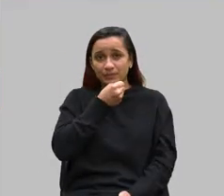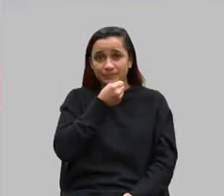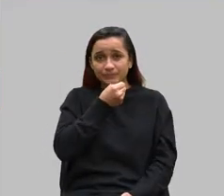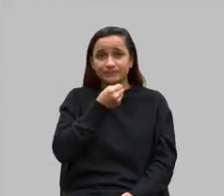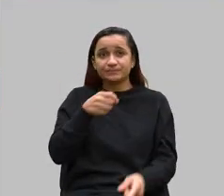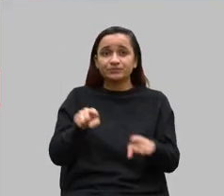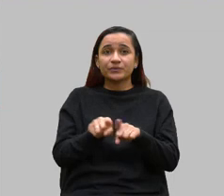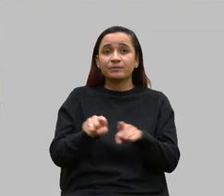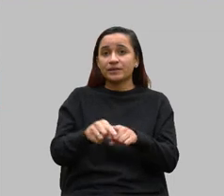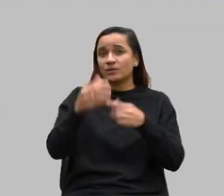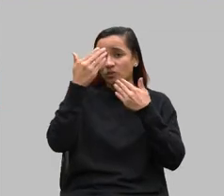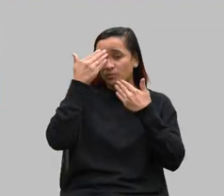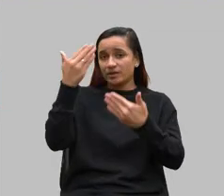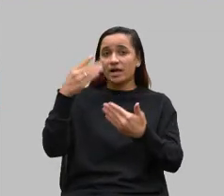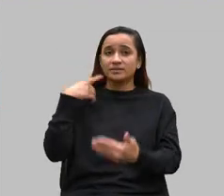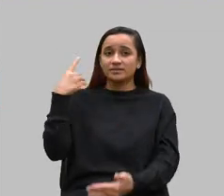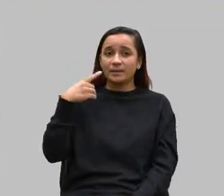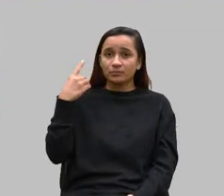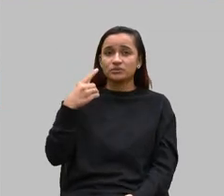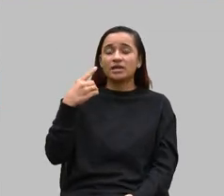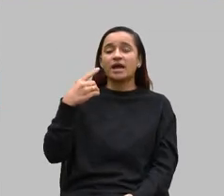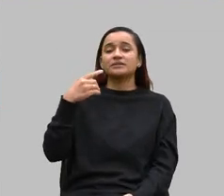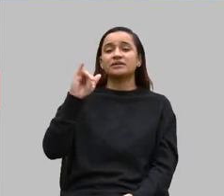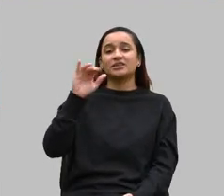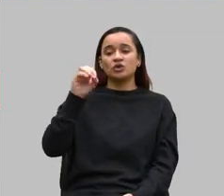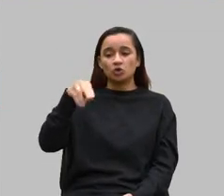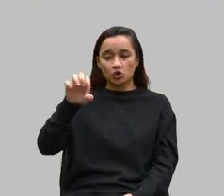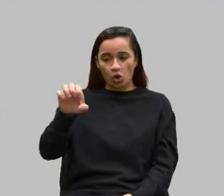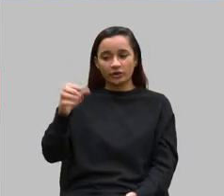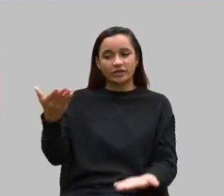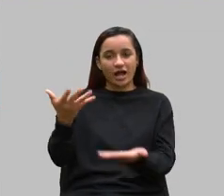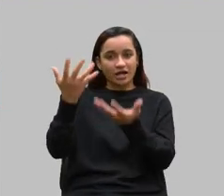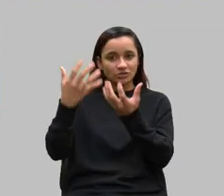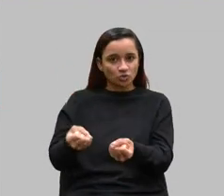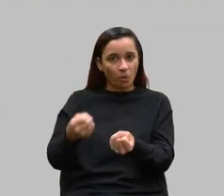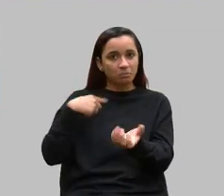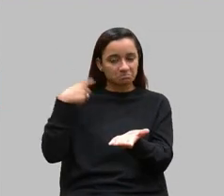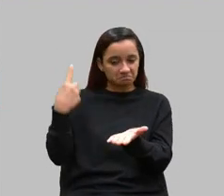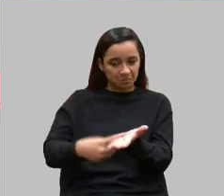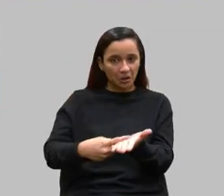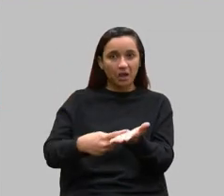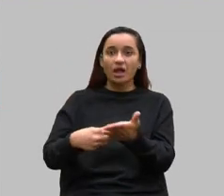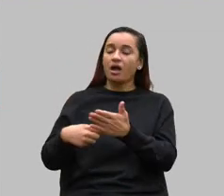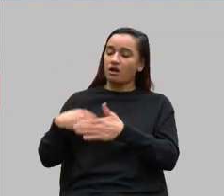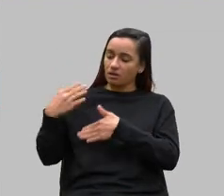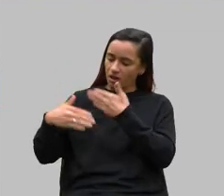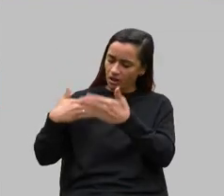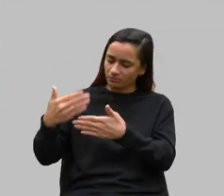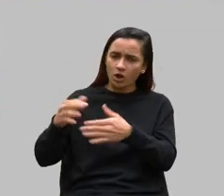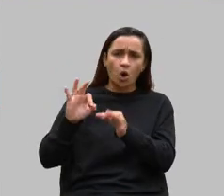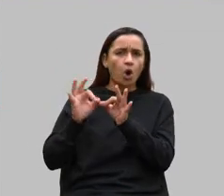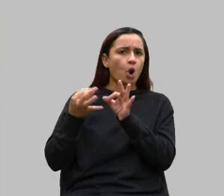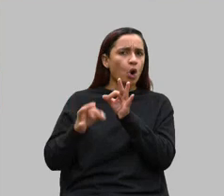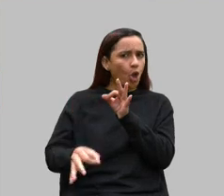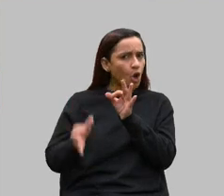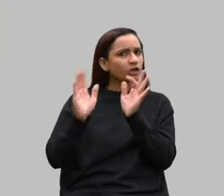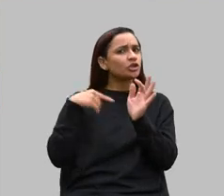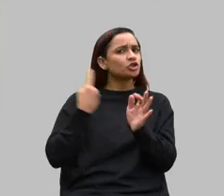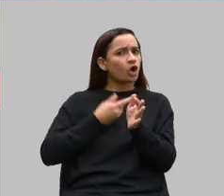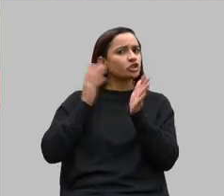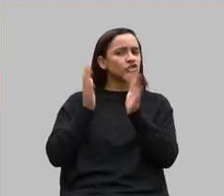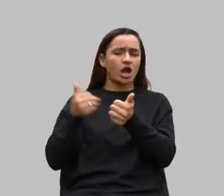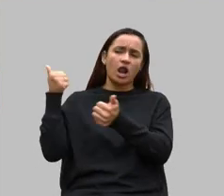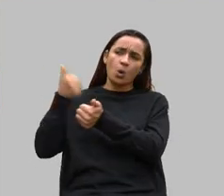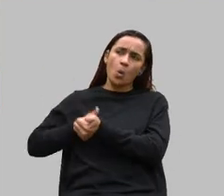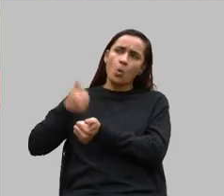deputada Pinheiro que realmente assume esse papel que é uma caminhada longa que nós já vemos né João Leite de muitos